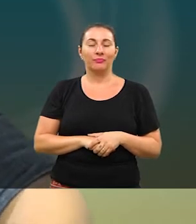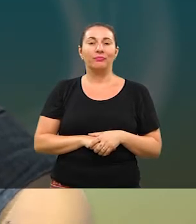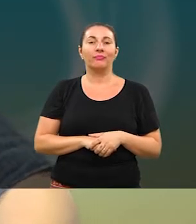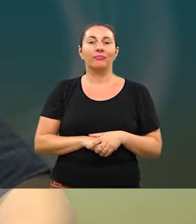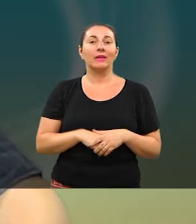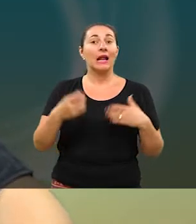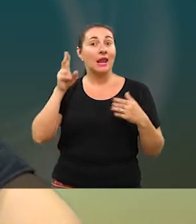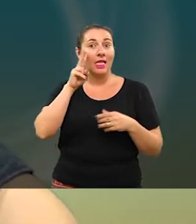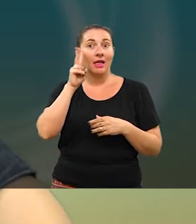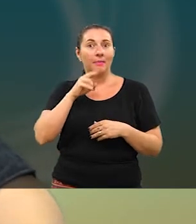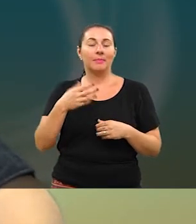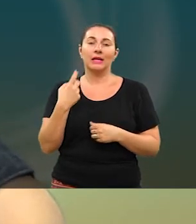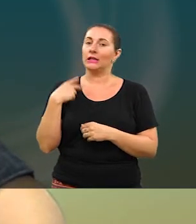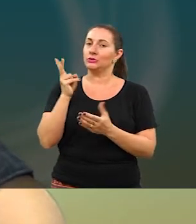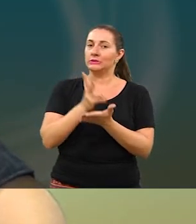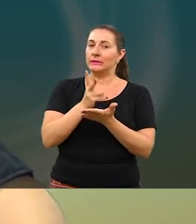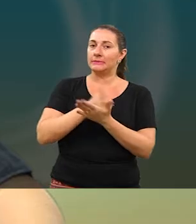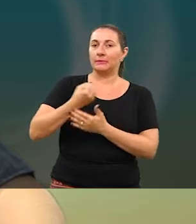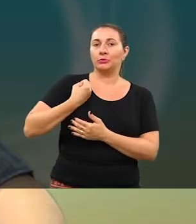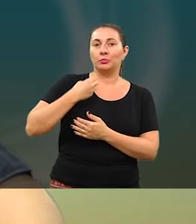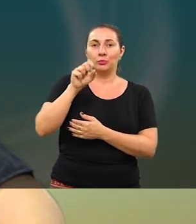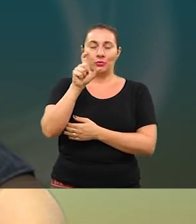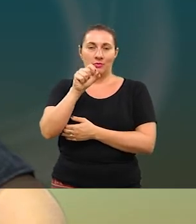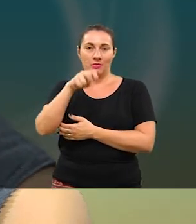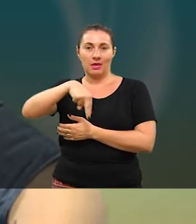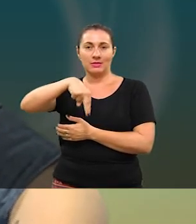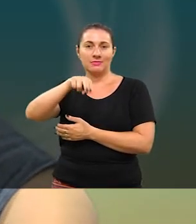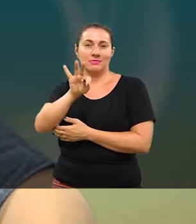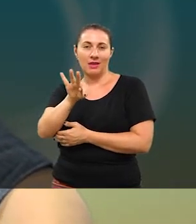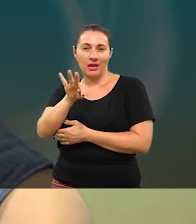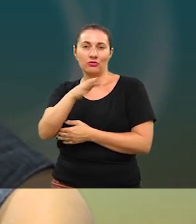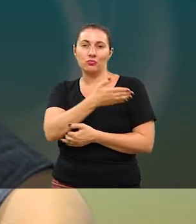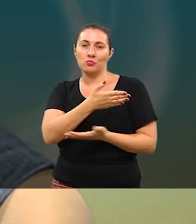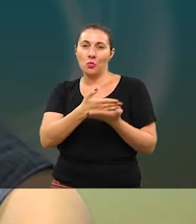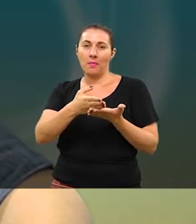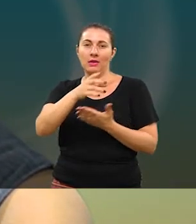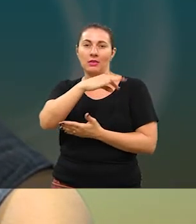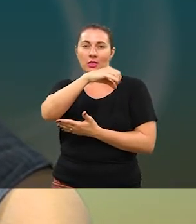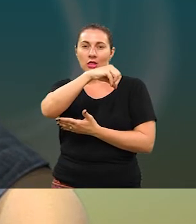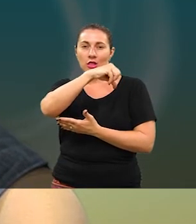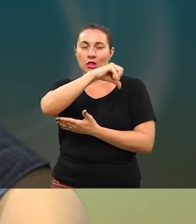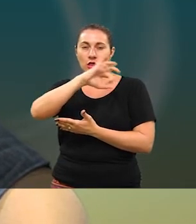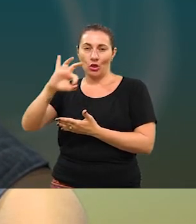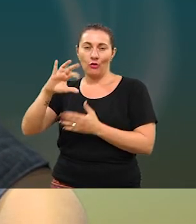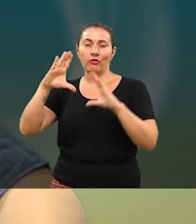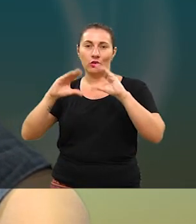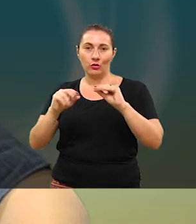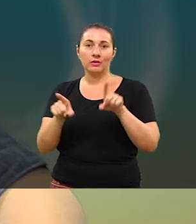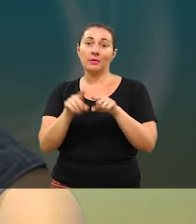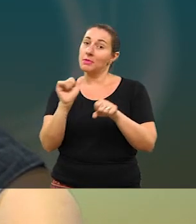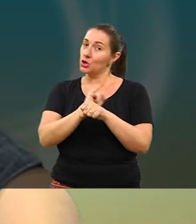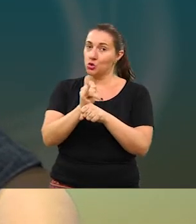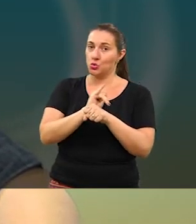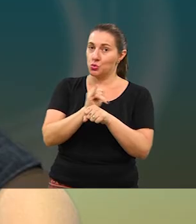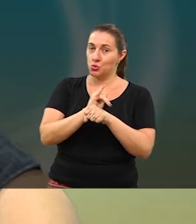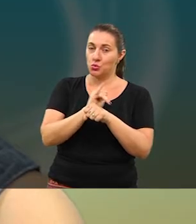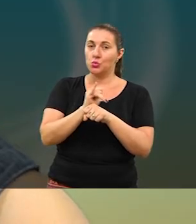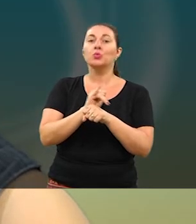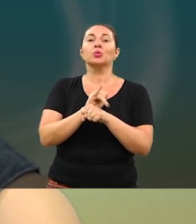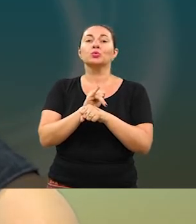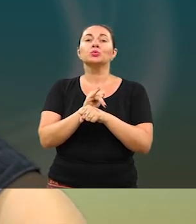Lembrando que a nossa programação vai ao ar no canal 10 da NET, a partir das 9 horas. E você pode nos acompanhar também pelo